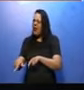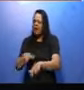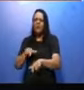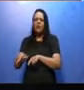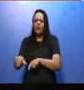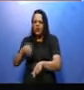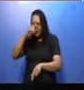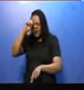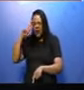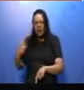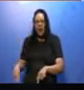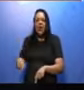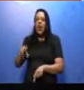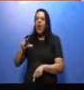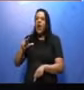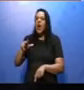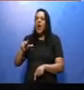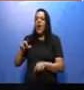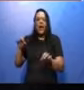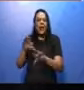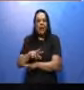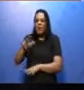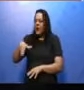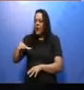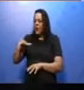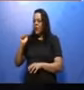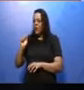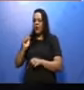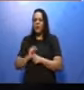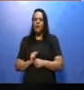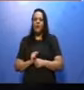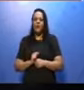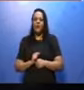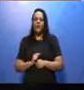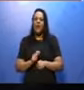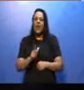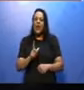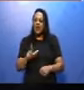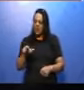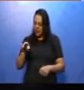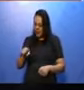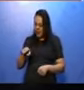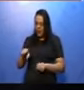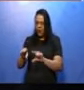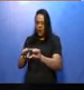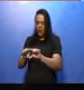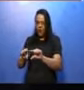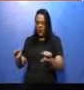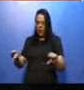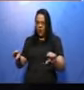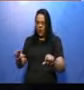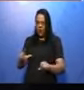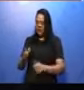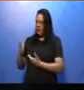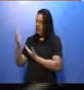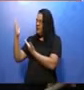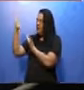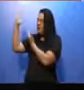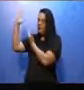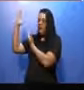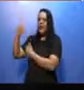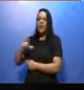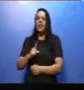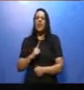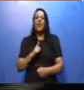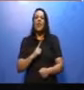verbo era, que é o nosso verbo ser, um verbo de ligação, de estado, que indica estado.